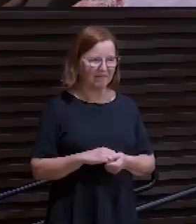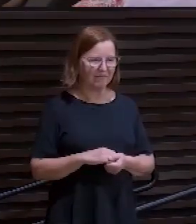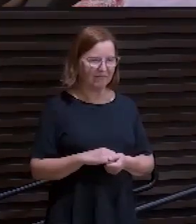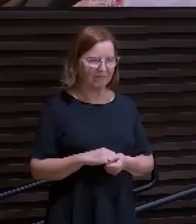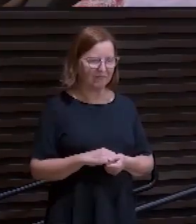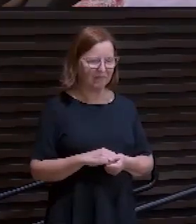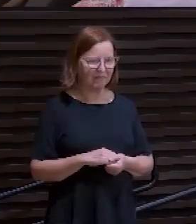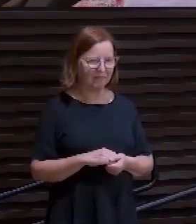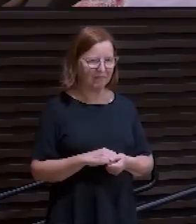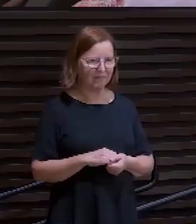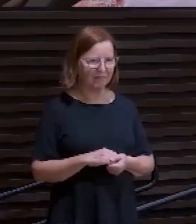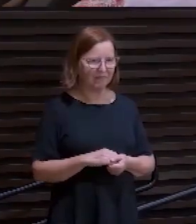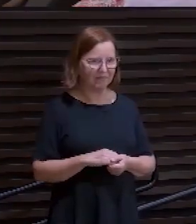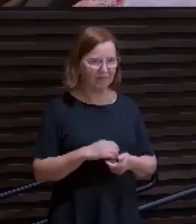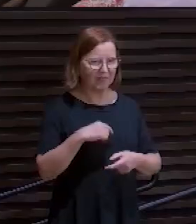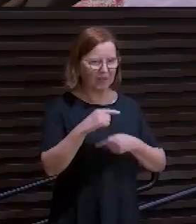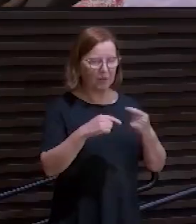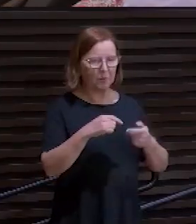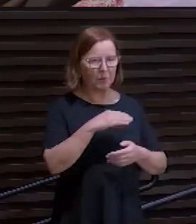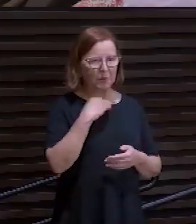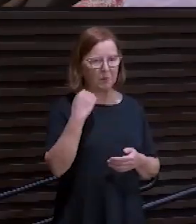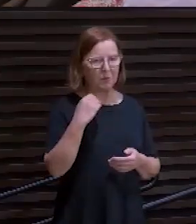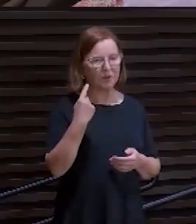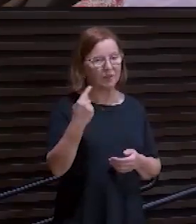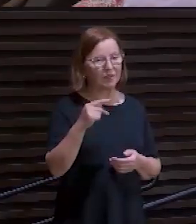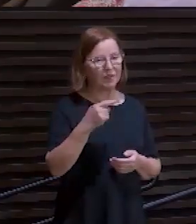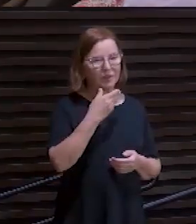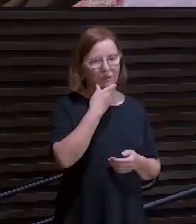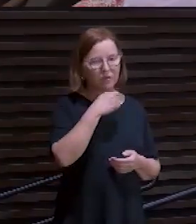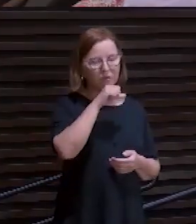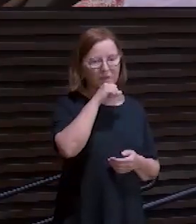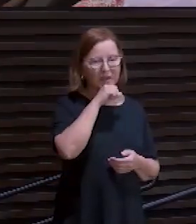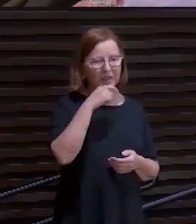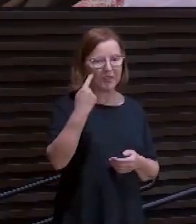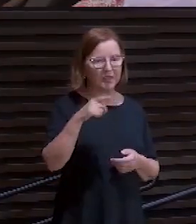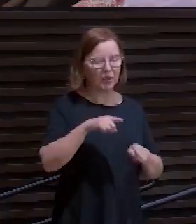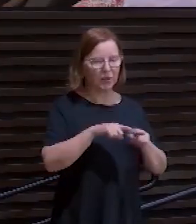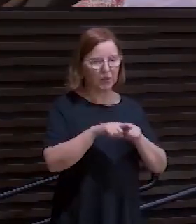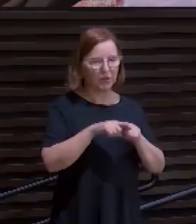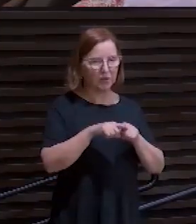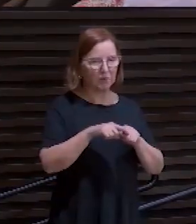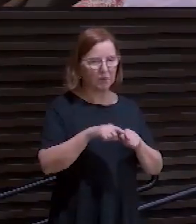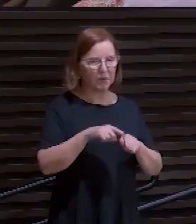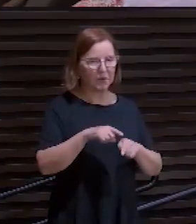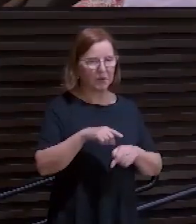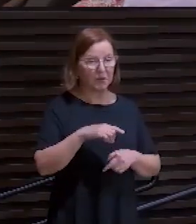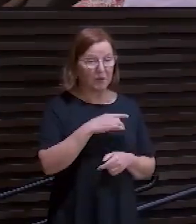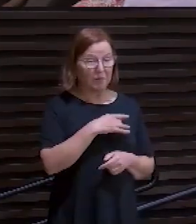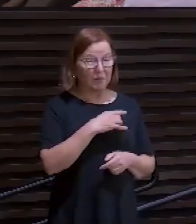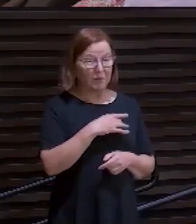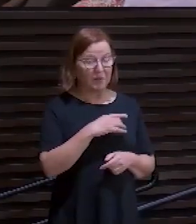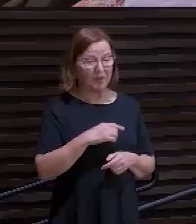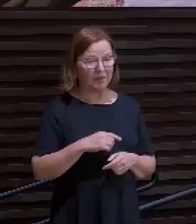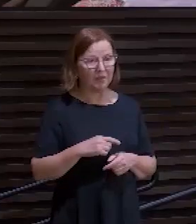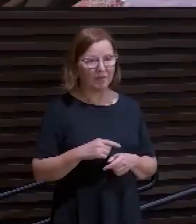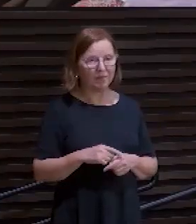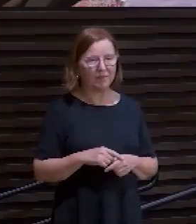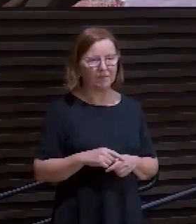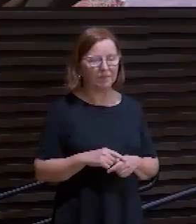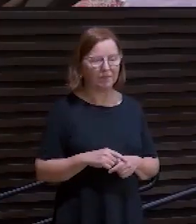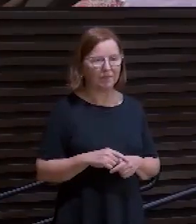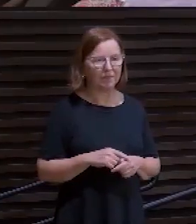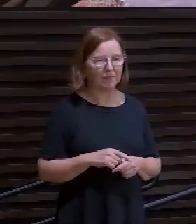depois da morte do seu pai, os seus irmãos ficaram aterrorizados, porque achavam que, tendo morrido